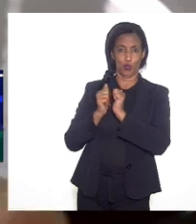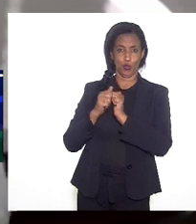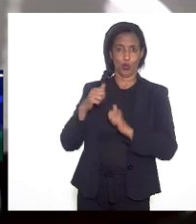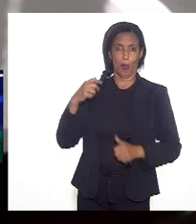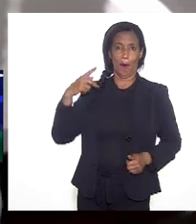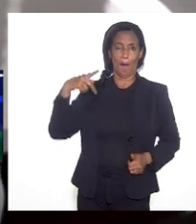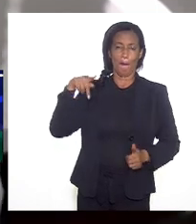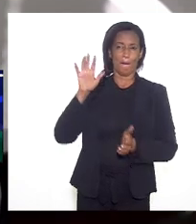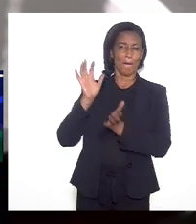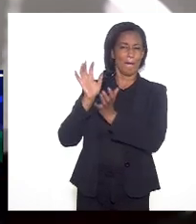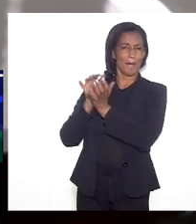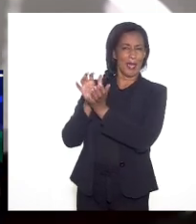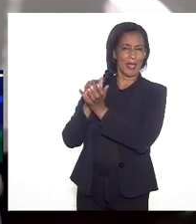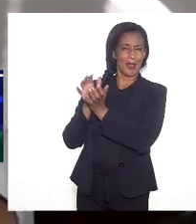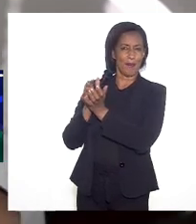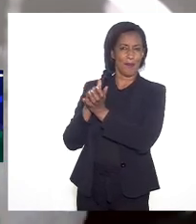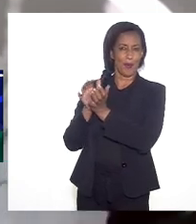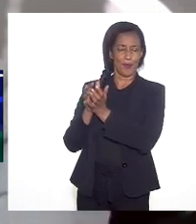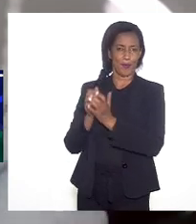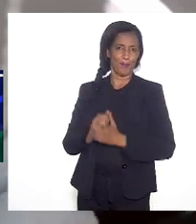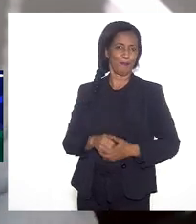aqui compartilhando este